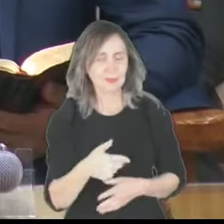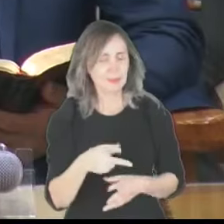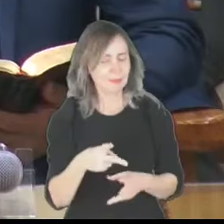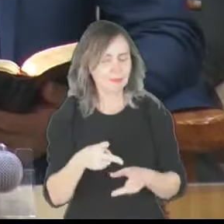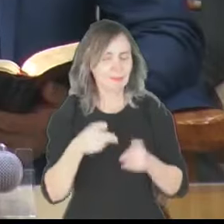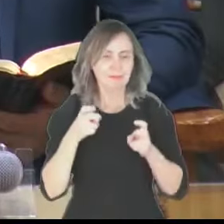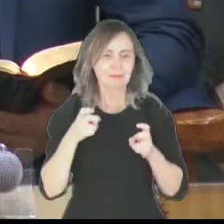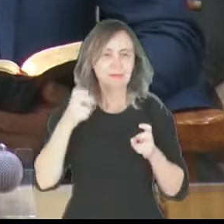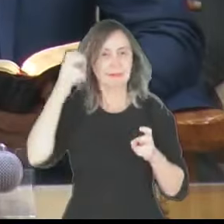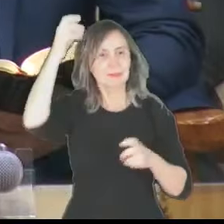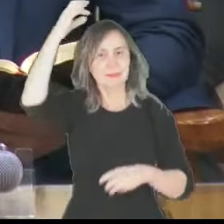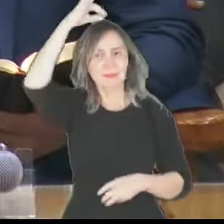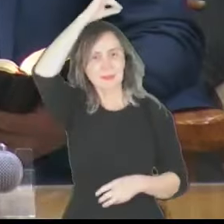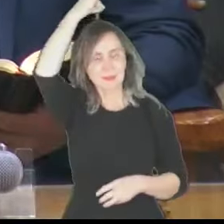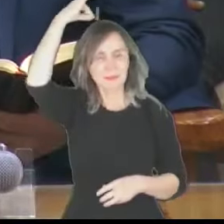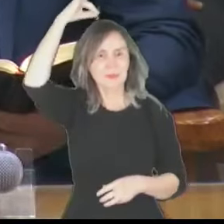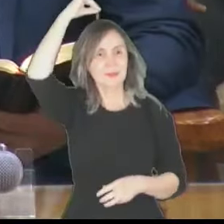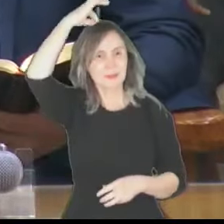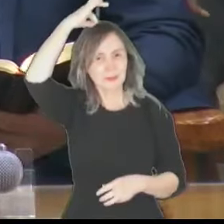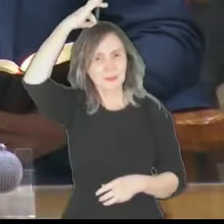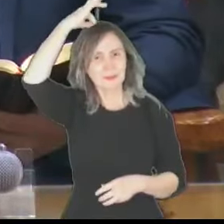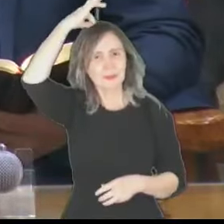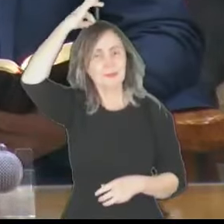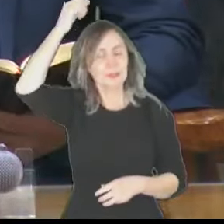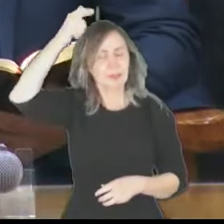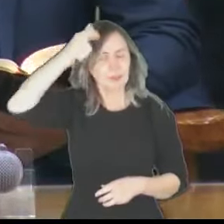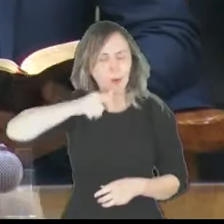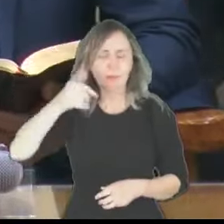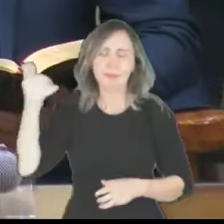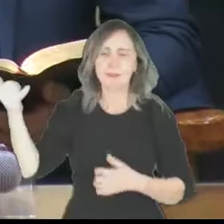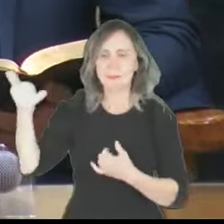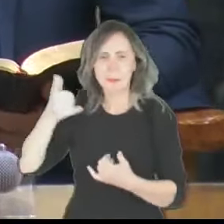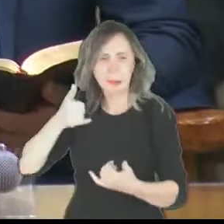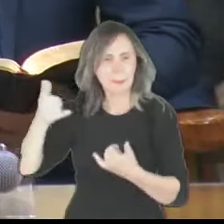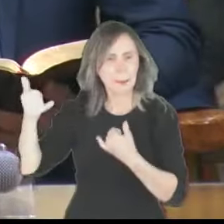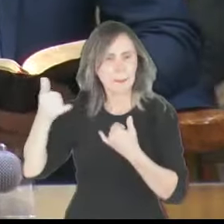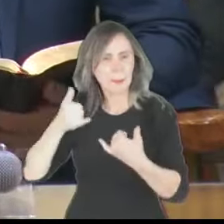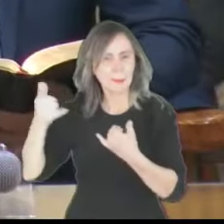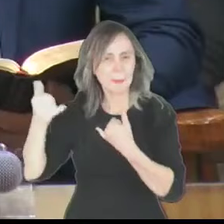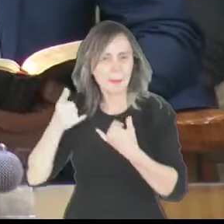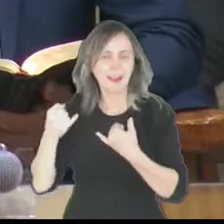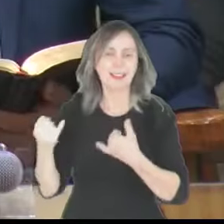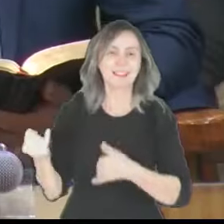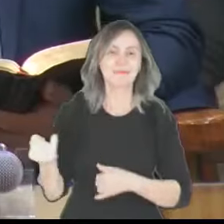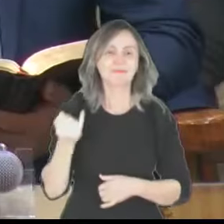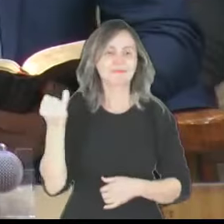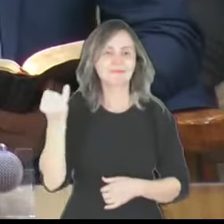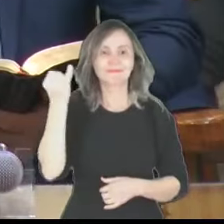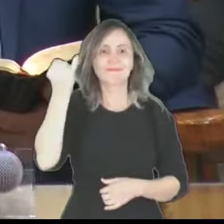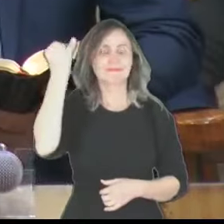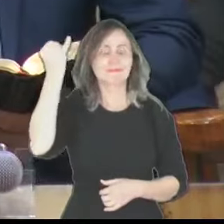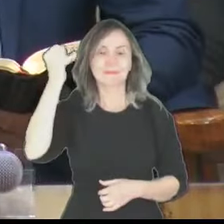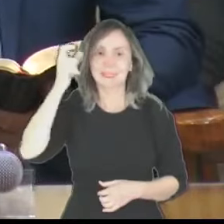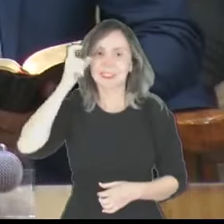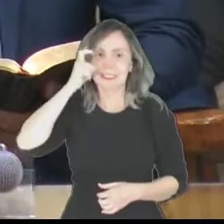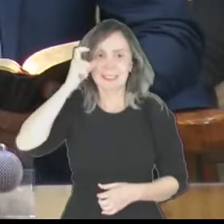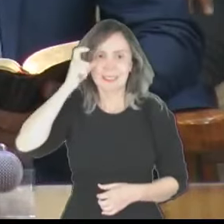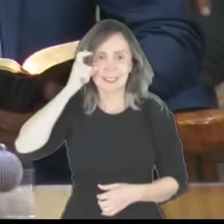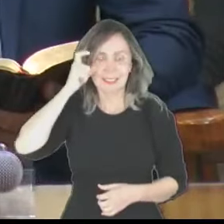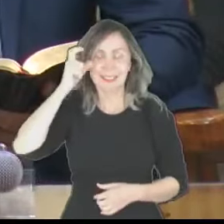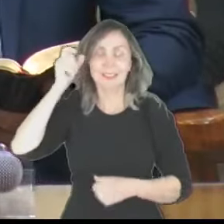mais uma vez, quer nos falar muitas coisas importantes, urgentes, interessantes e